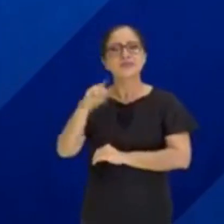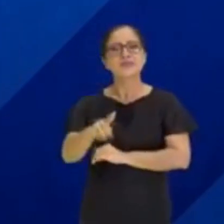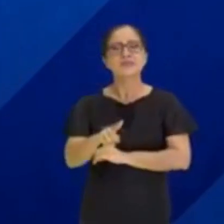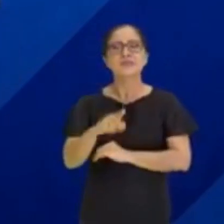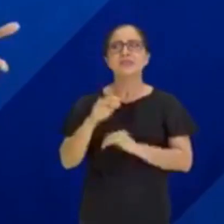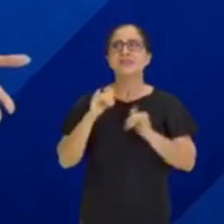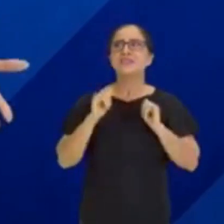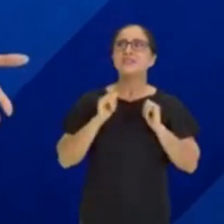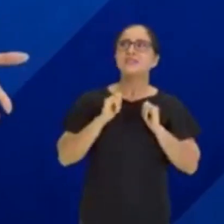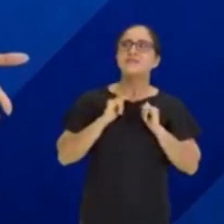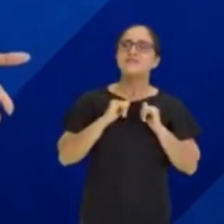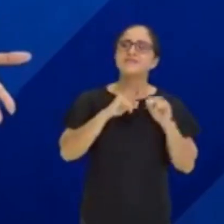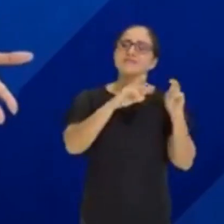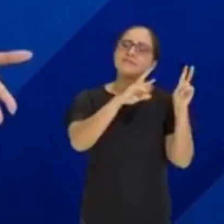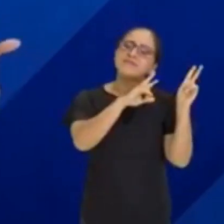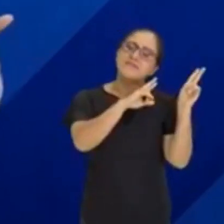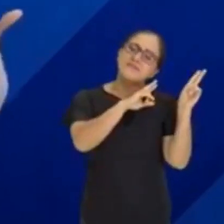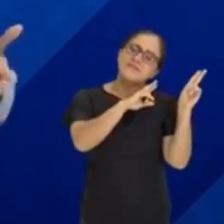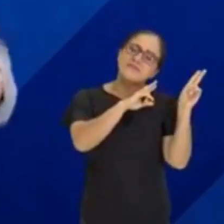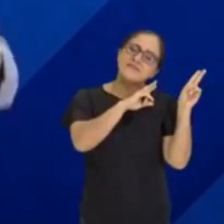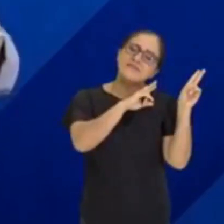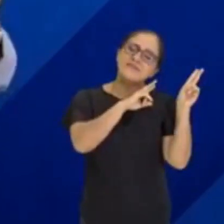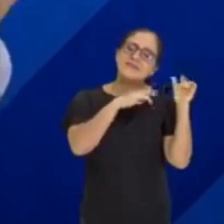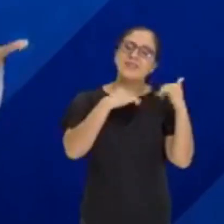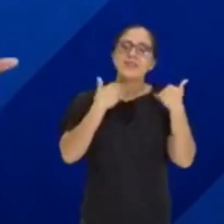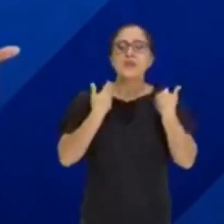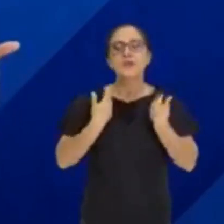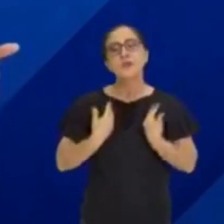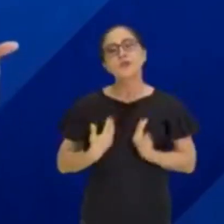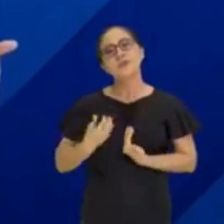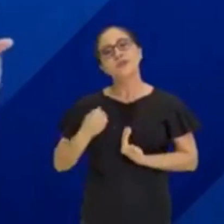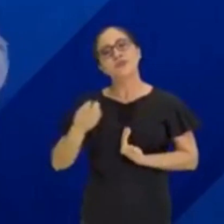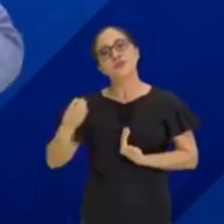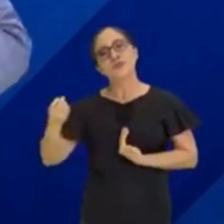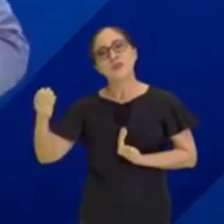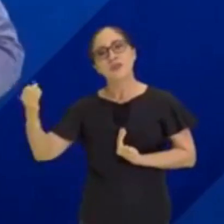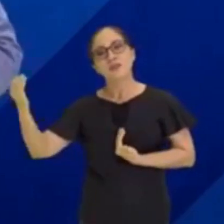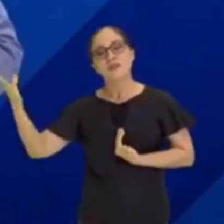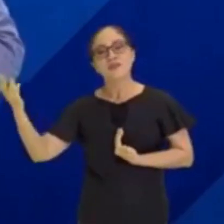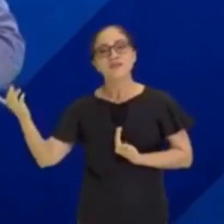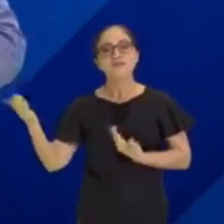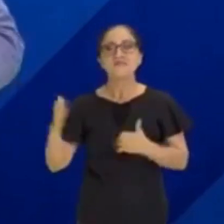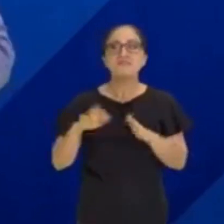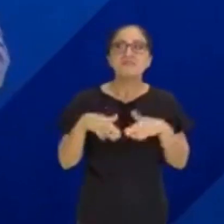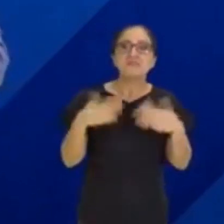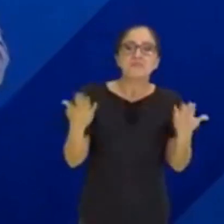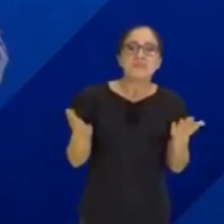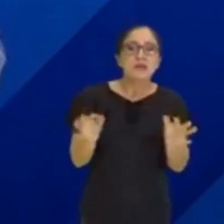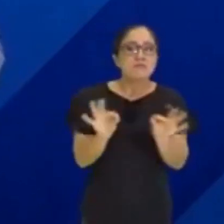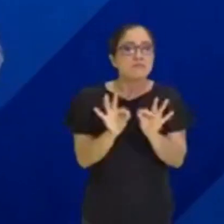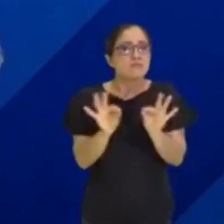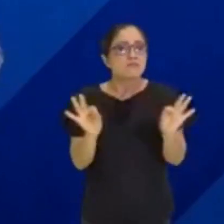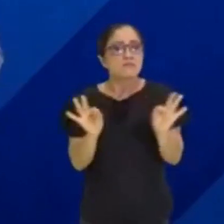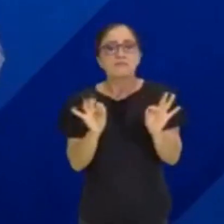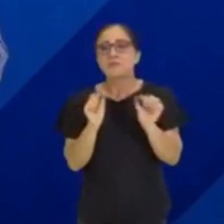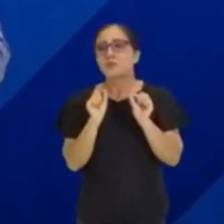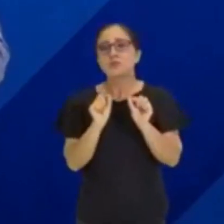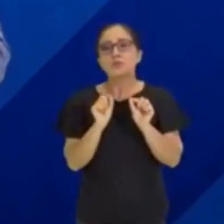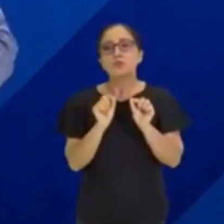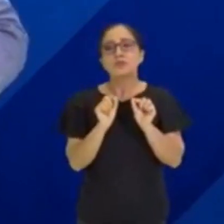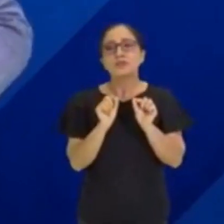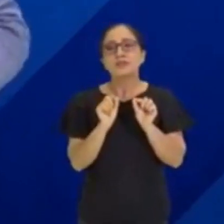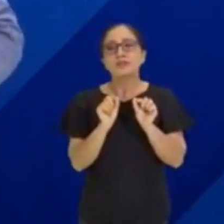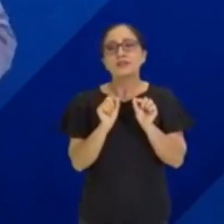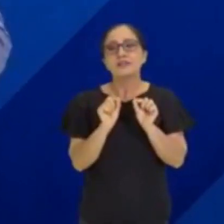relaxar, dormir um pouco, descansar, viajar? Ou então, simplesmente fazer alguma